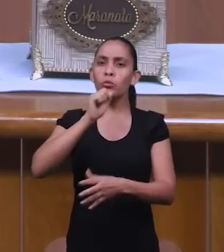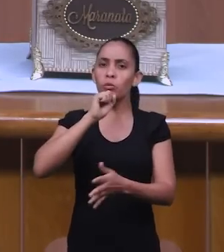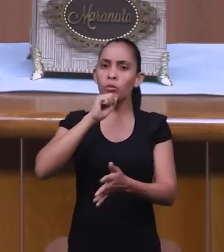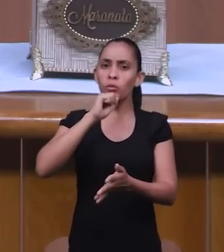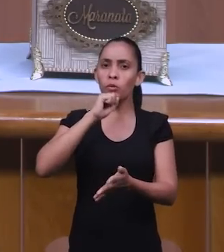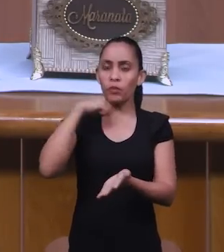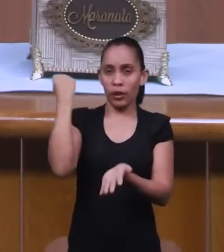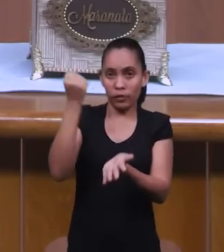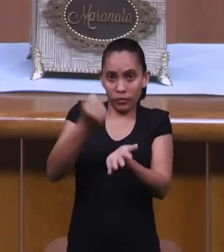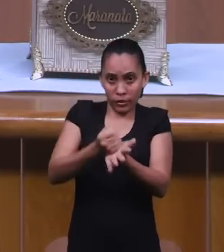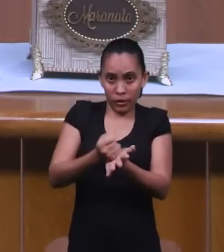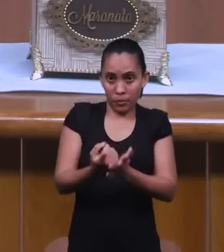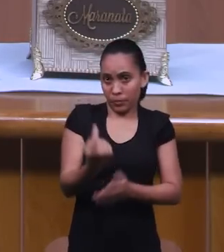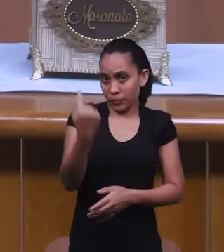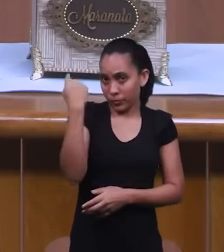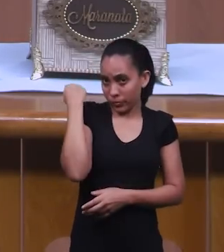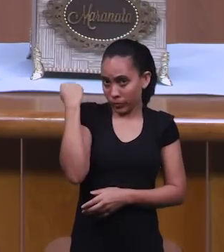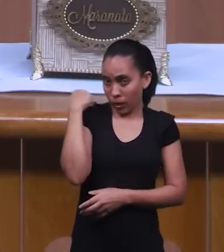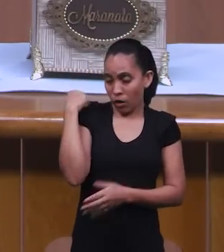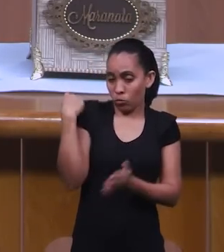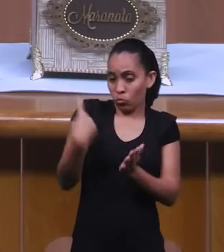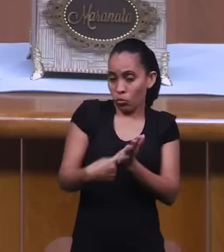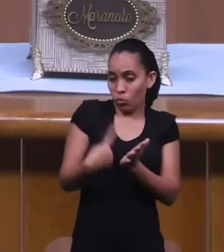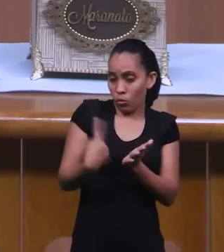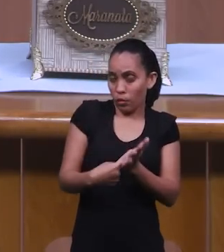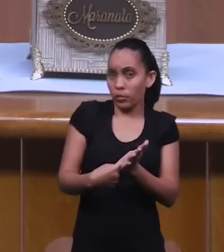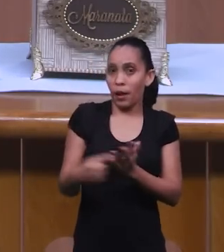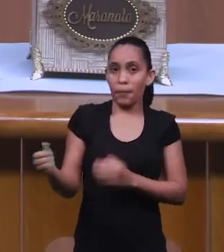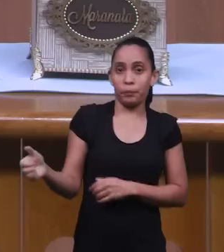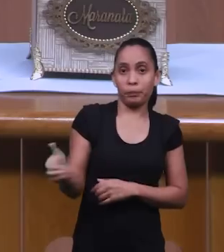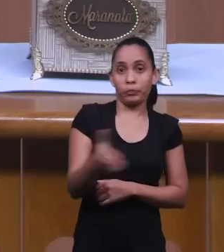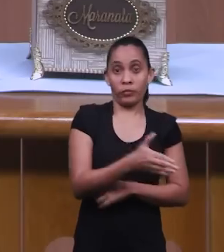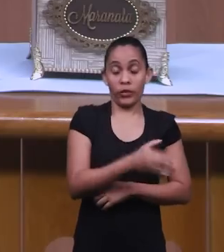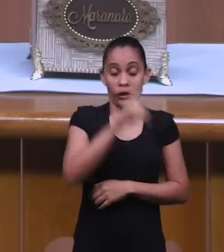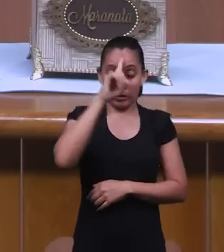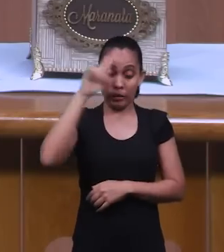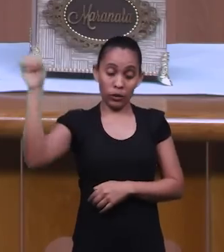E o Senhor mandou que eles fizessem um tabernáculo.